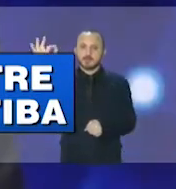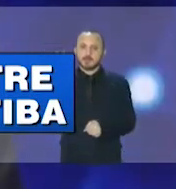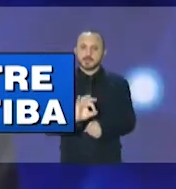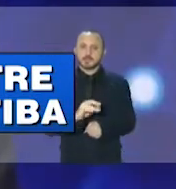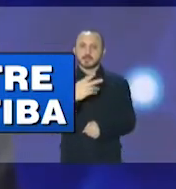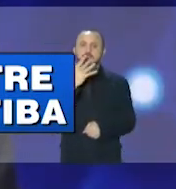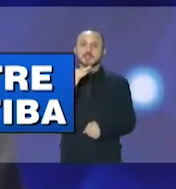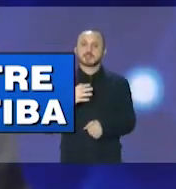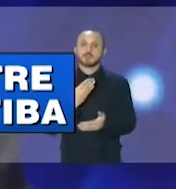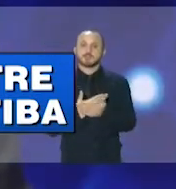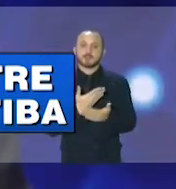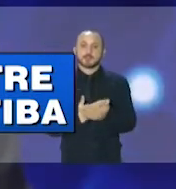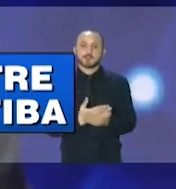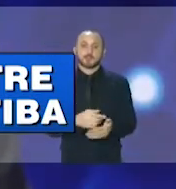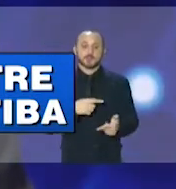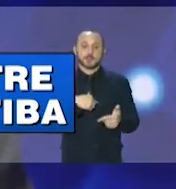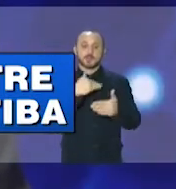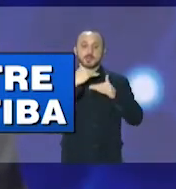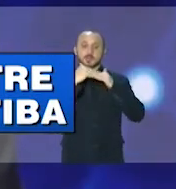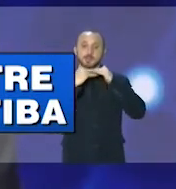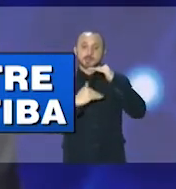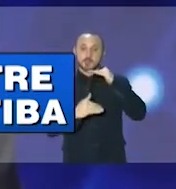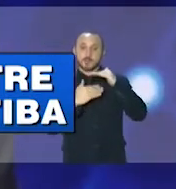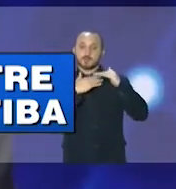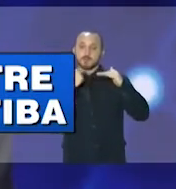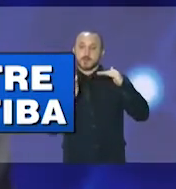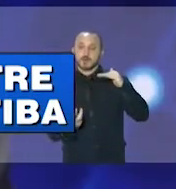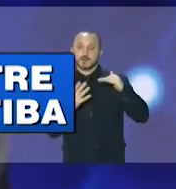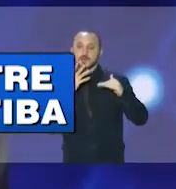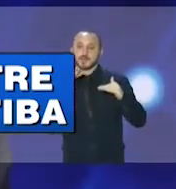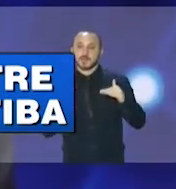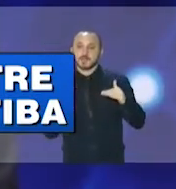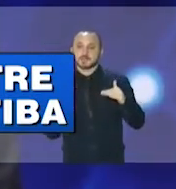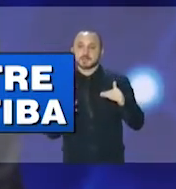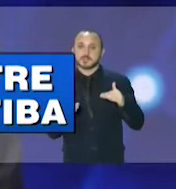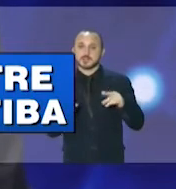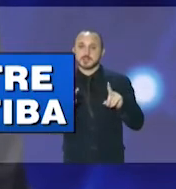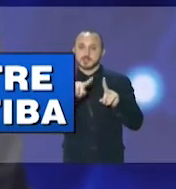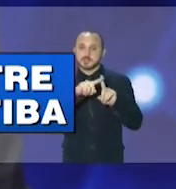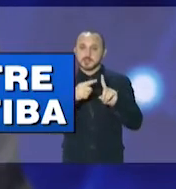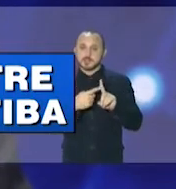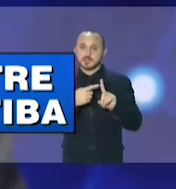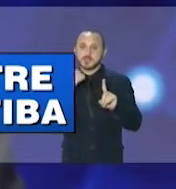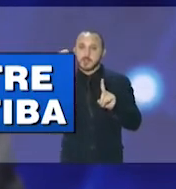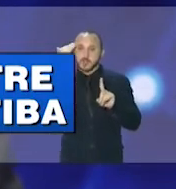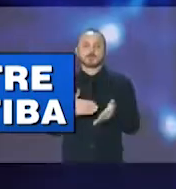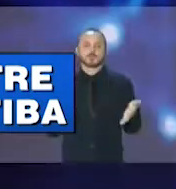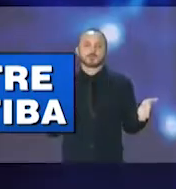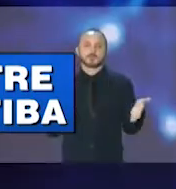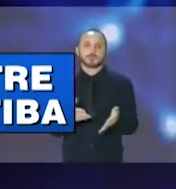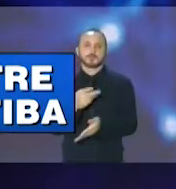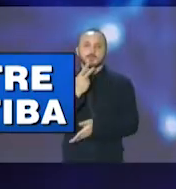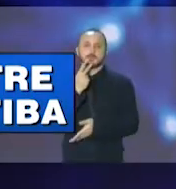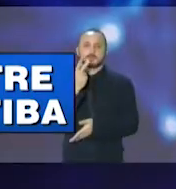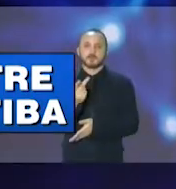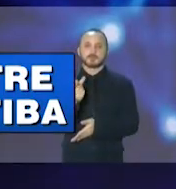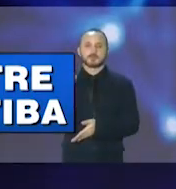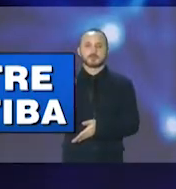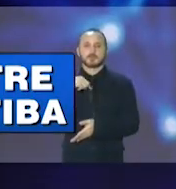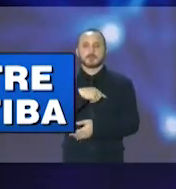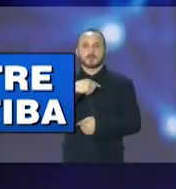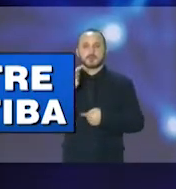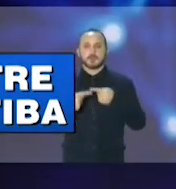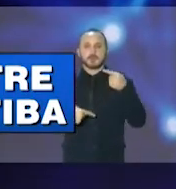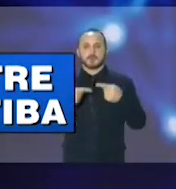dos candidatos foram acusados de envolvimento nas investigações da Operação Lava Jato. Depois eles discutiram as contas